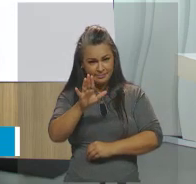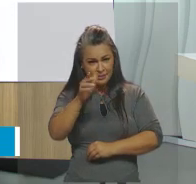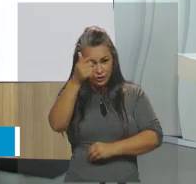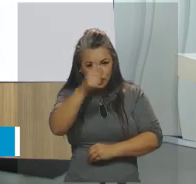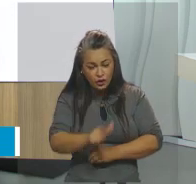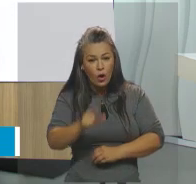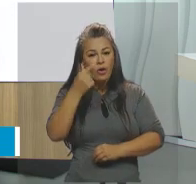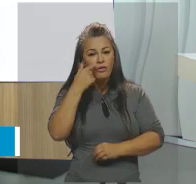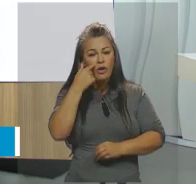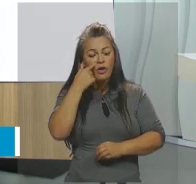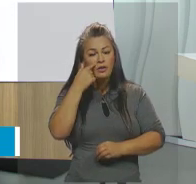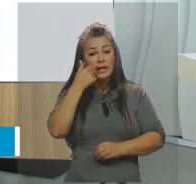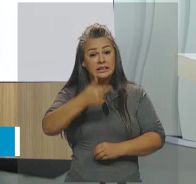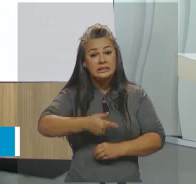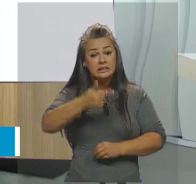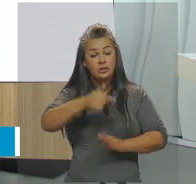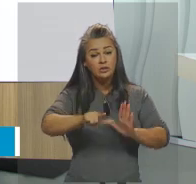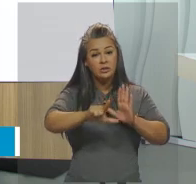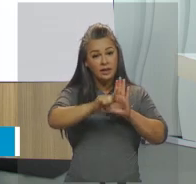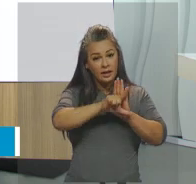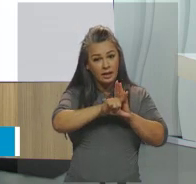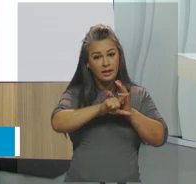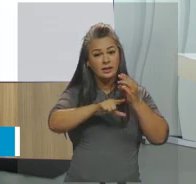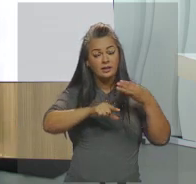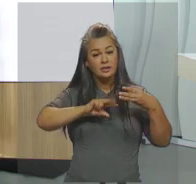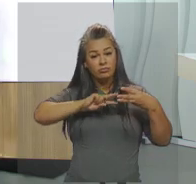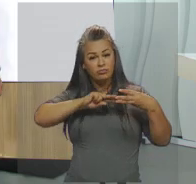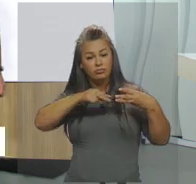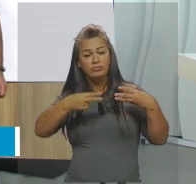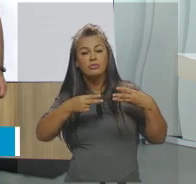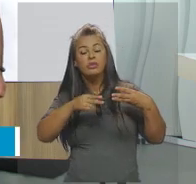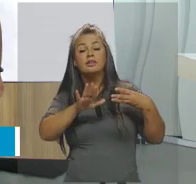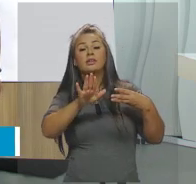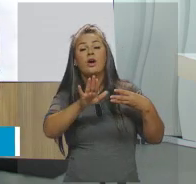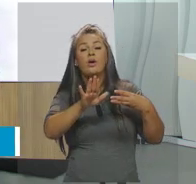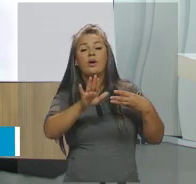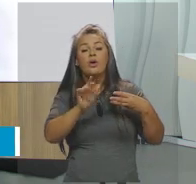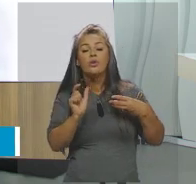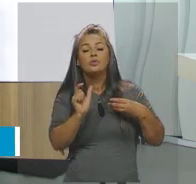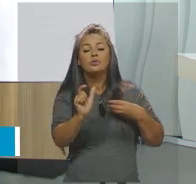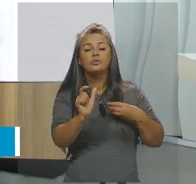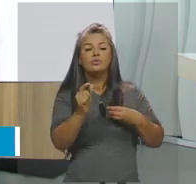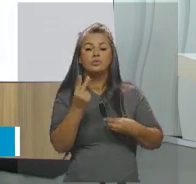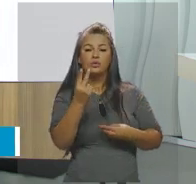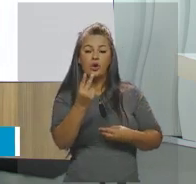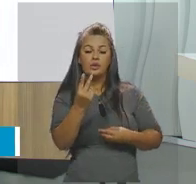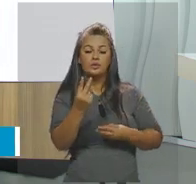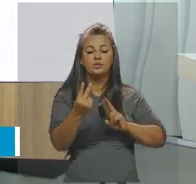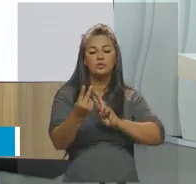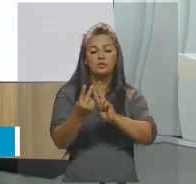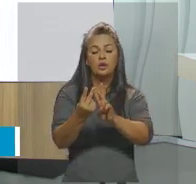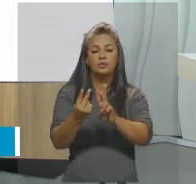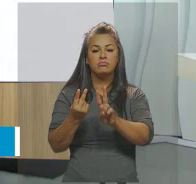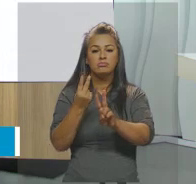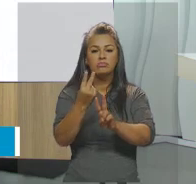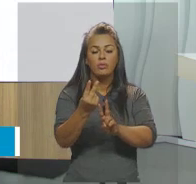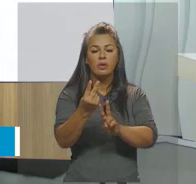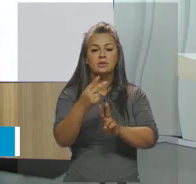cada par de alelos vai determinar uma característica. Na interação